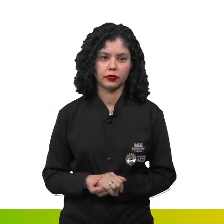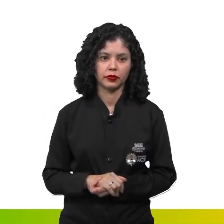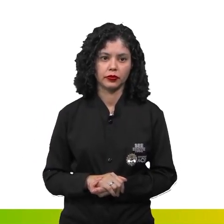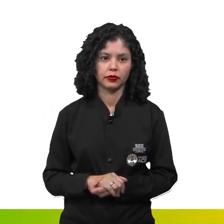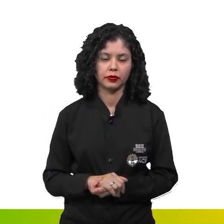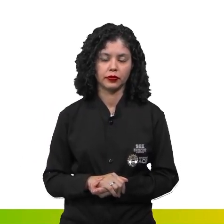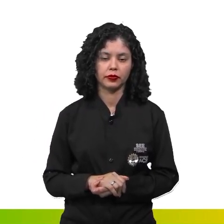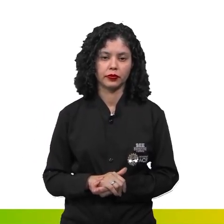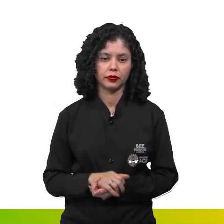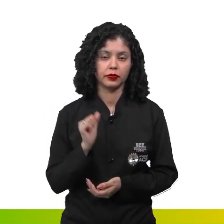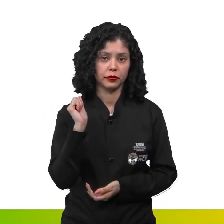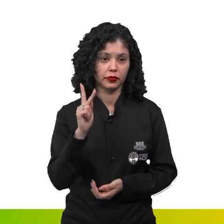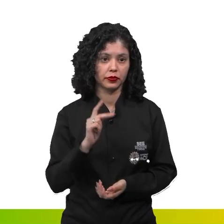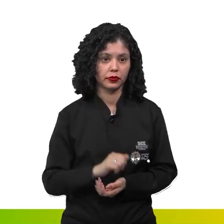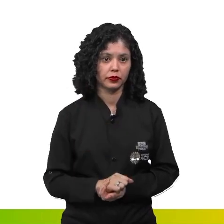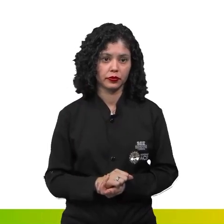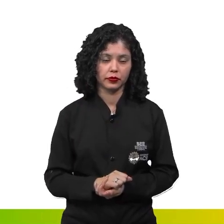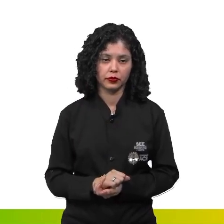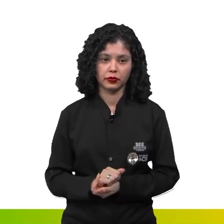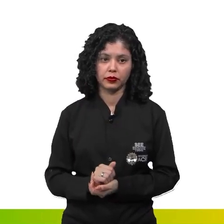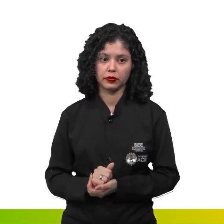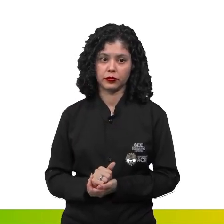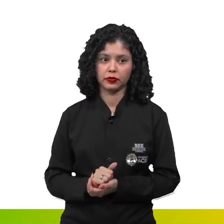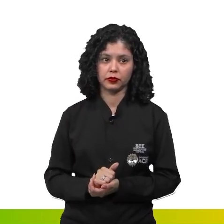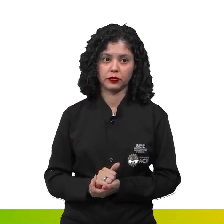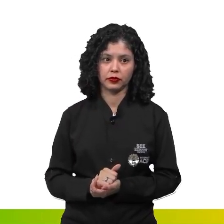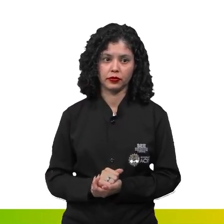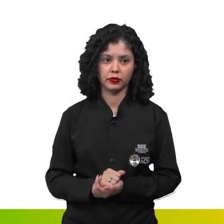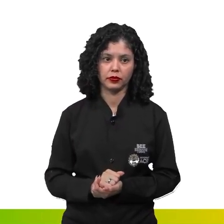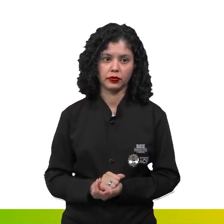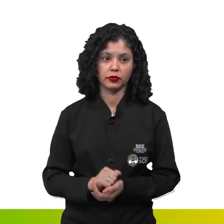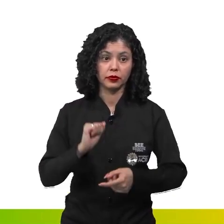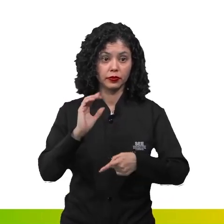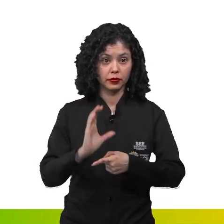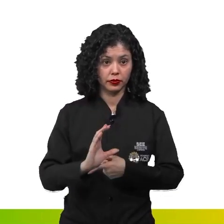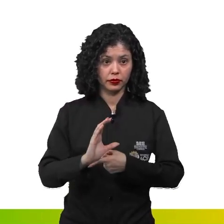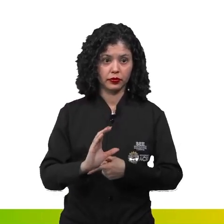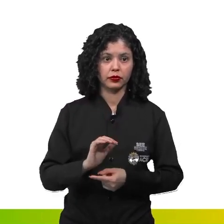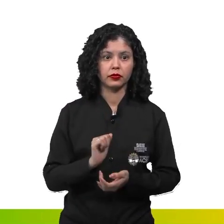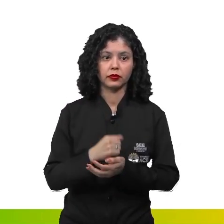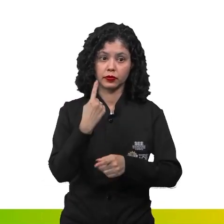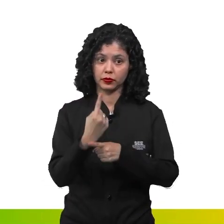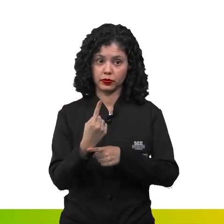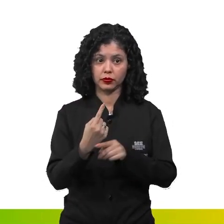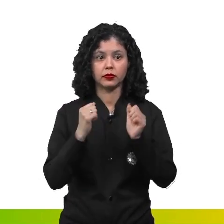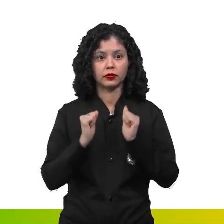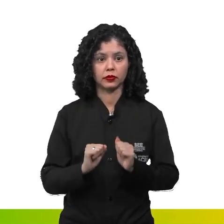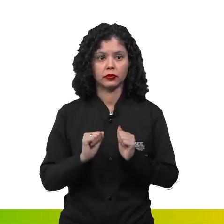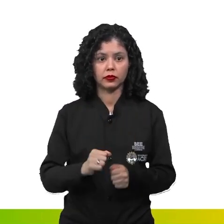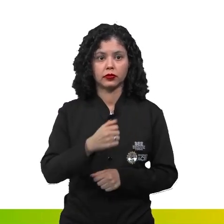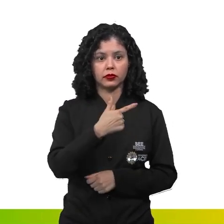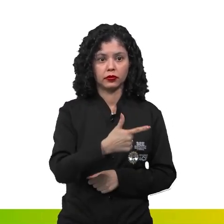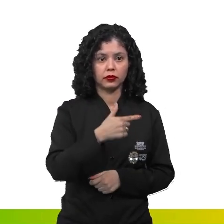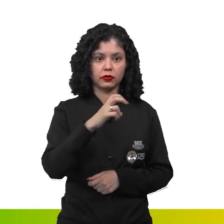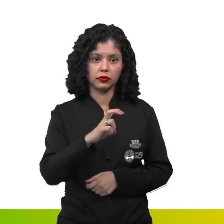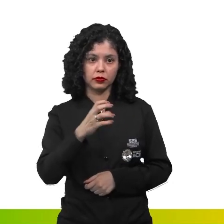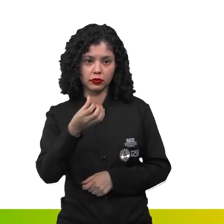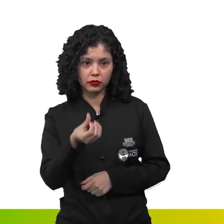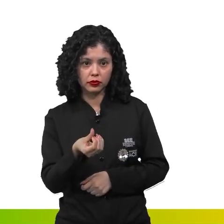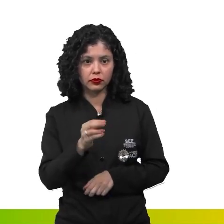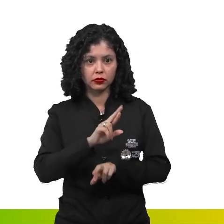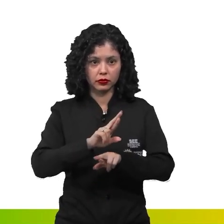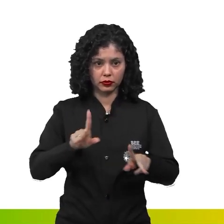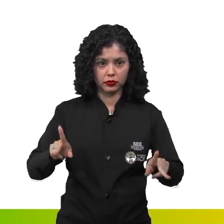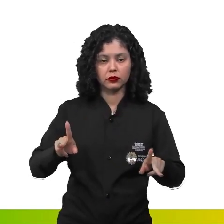bytes, ok? Também está incorreta. Um byte pode representar